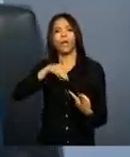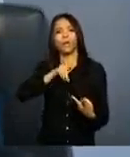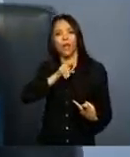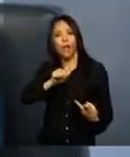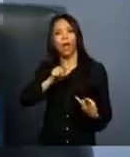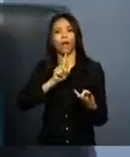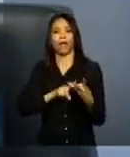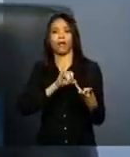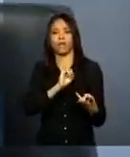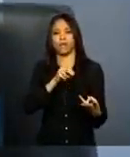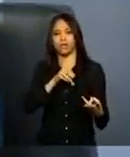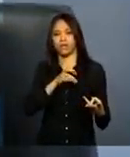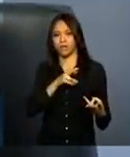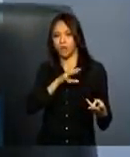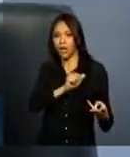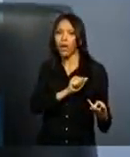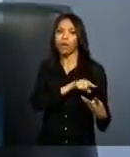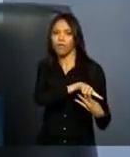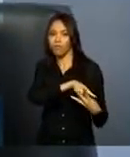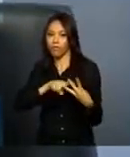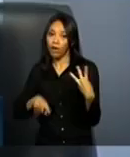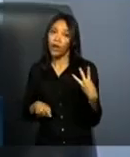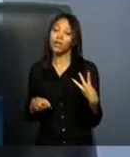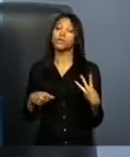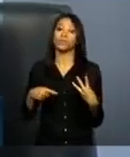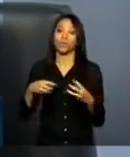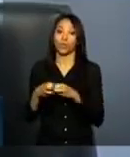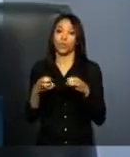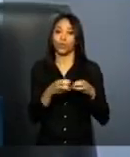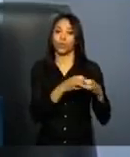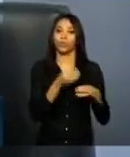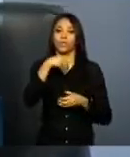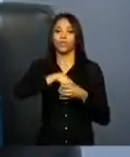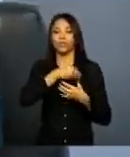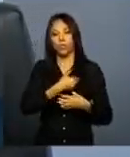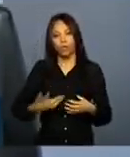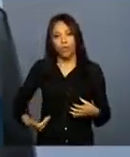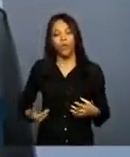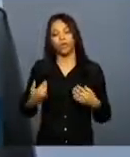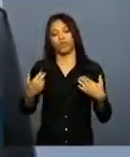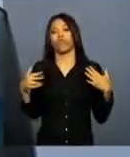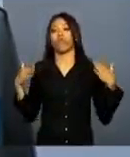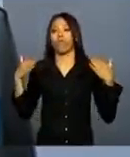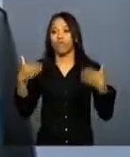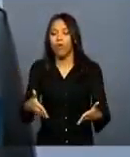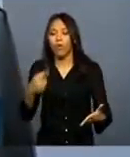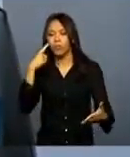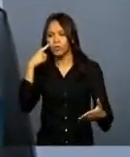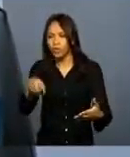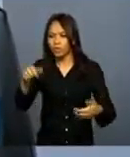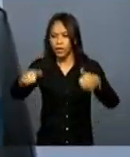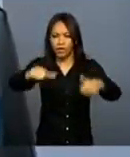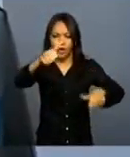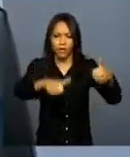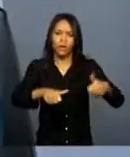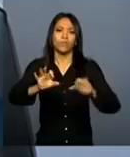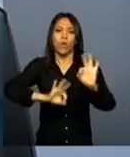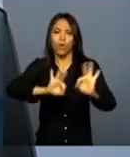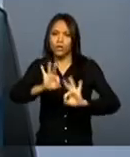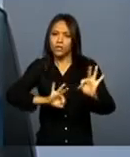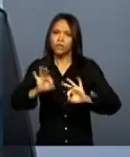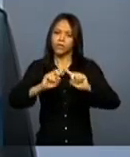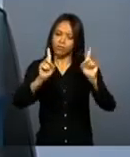INCRA, todas as equipes do governo, e fizemos um diagnóstico juntos, fizemos um planejamento juntos e